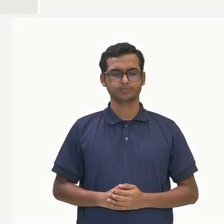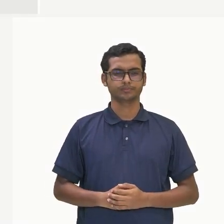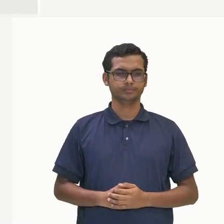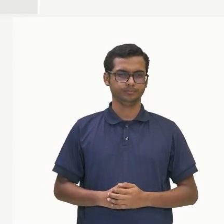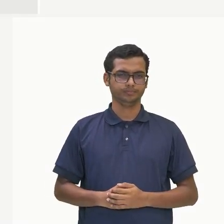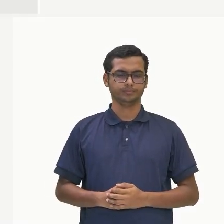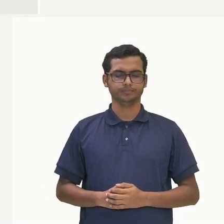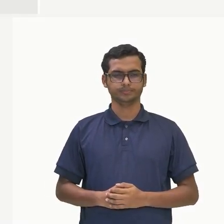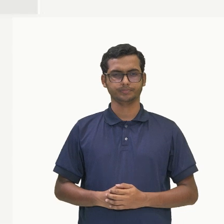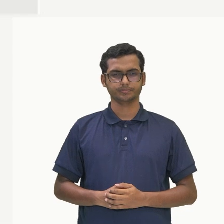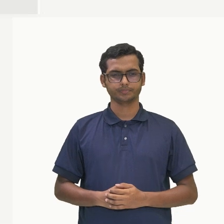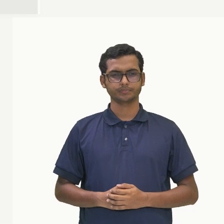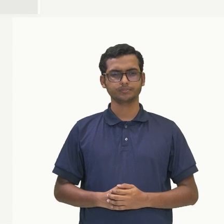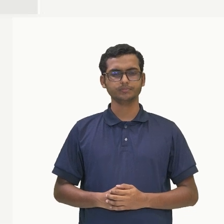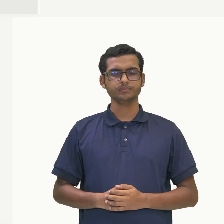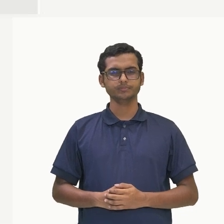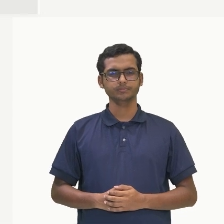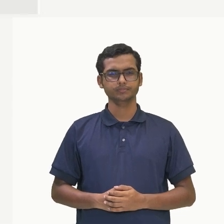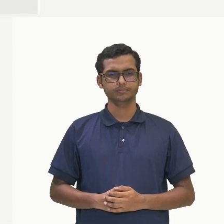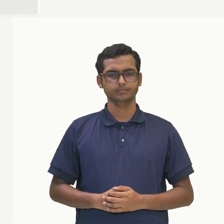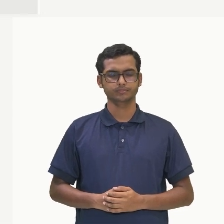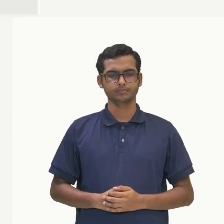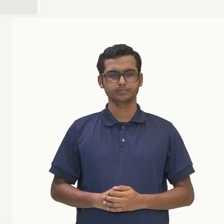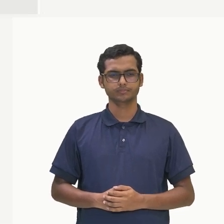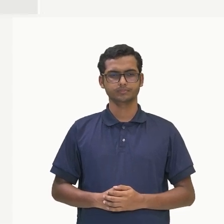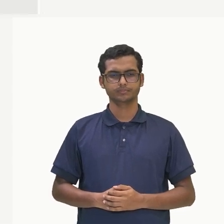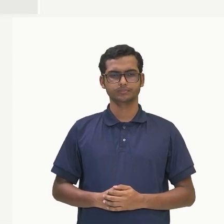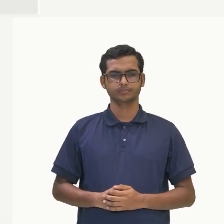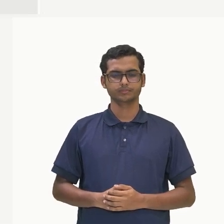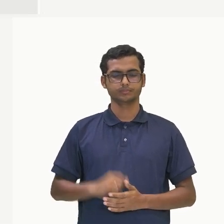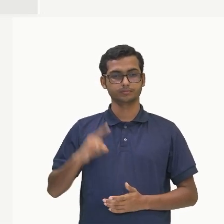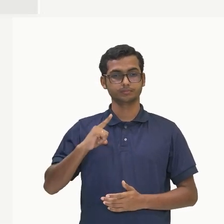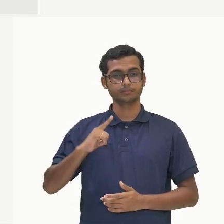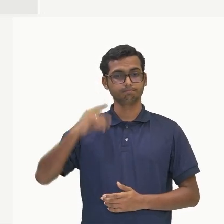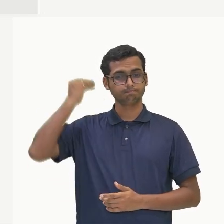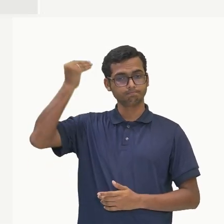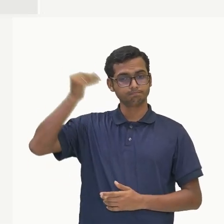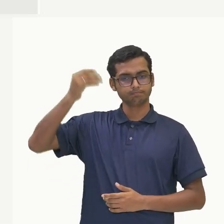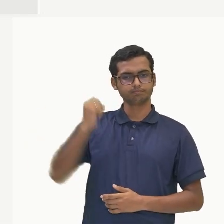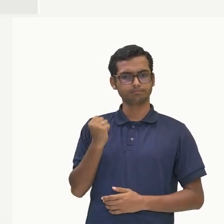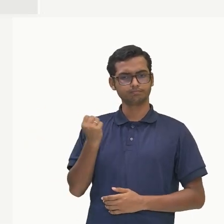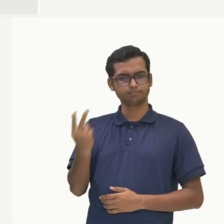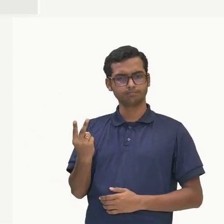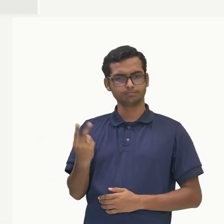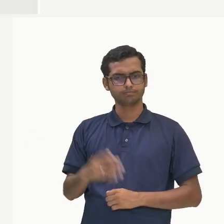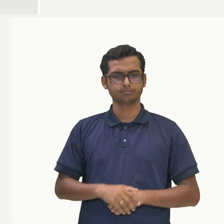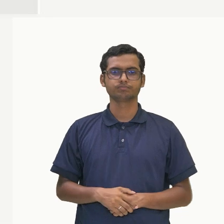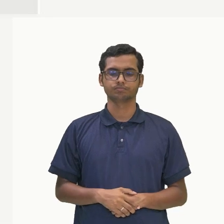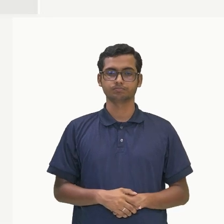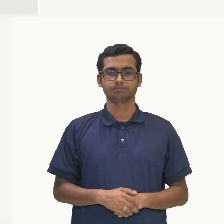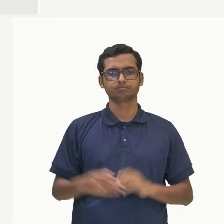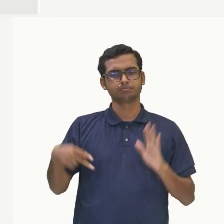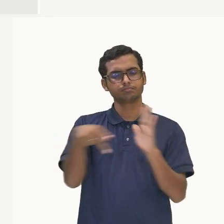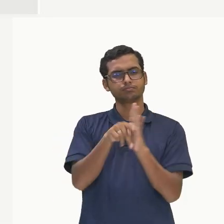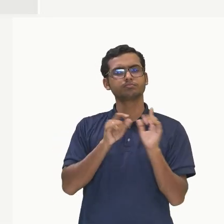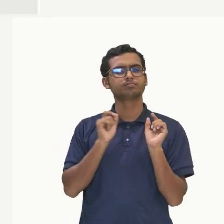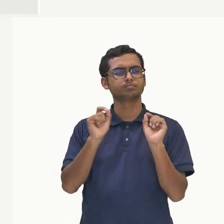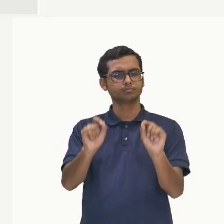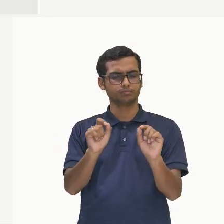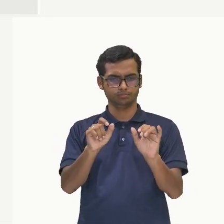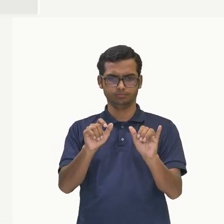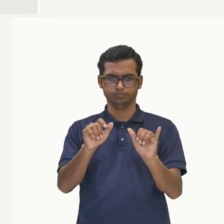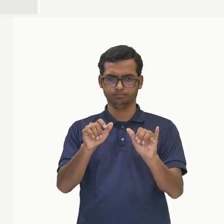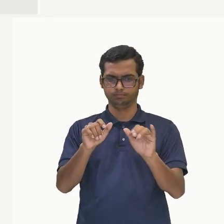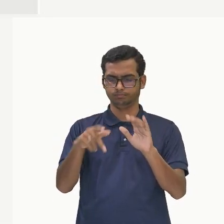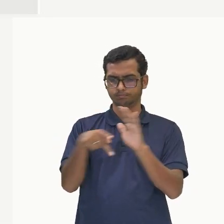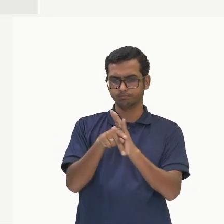Nós temos aqui no experimento 2 exatamente a reação química, tá?